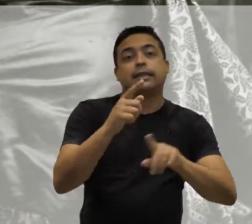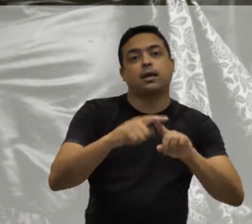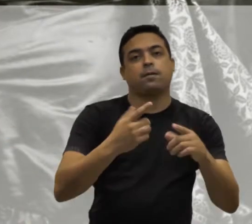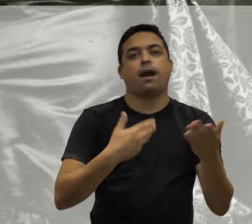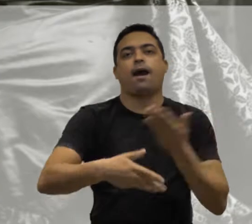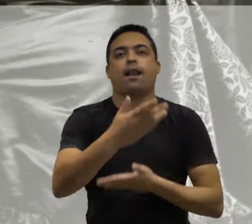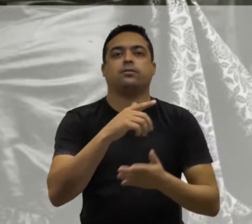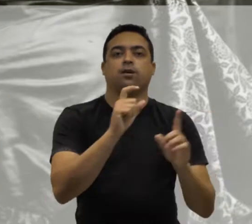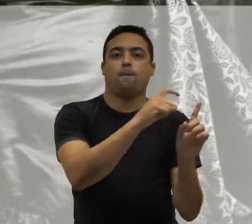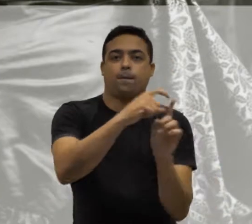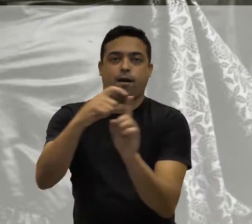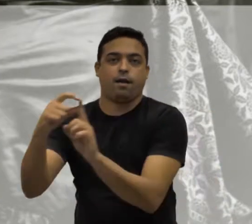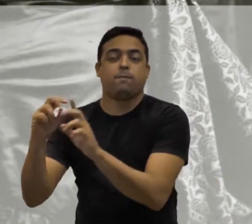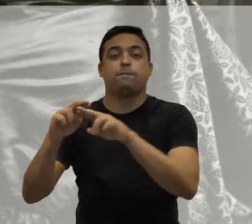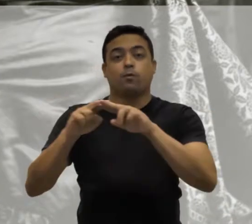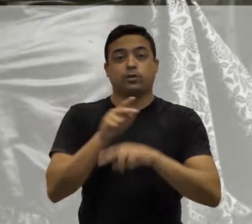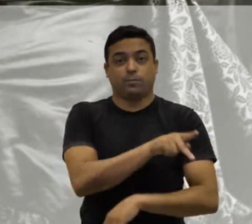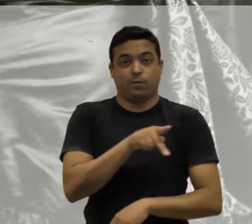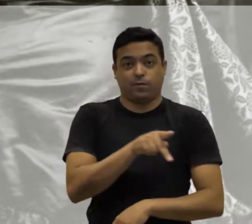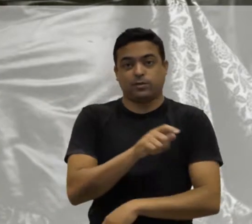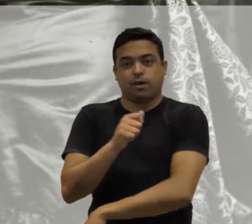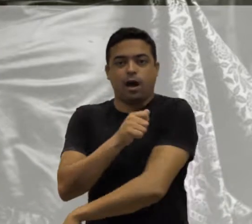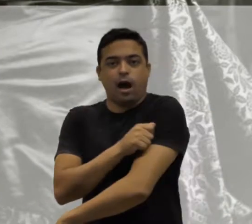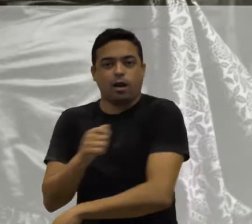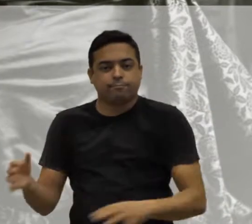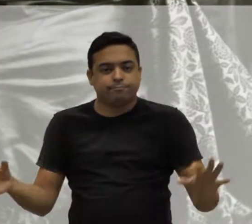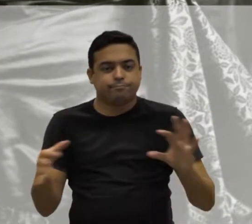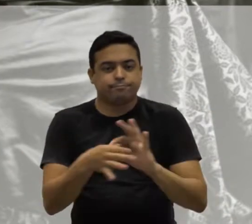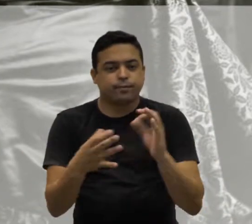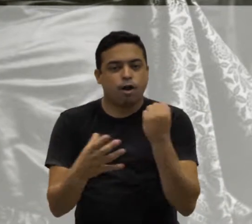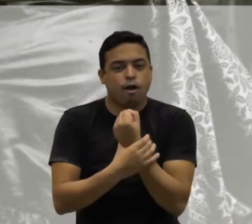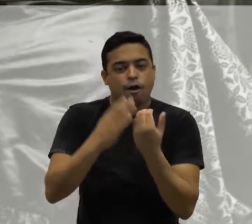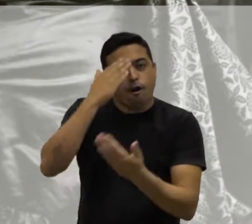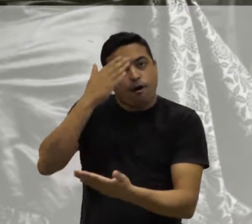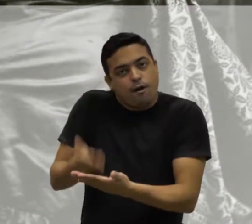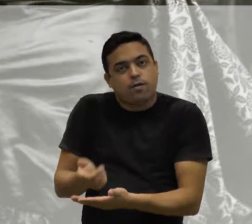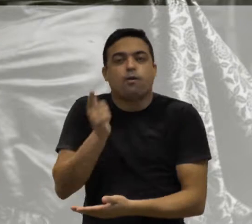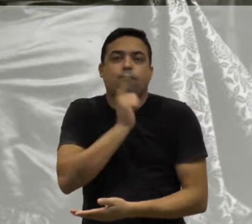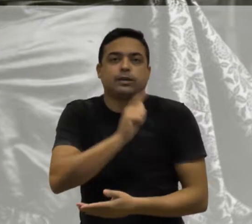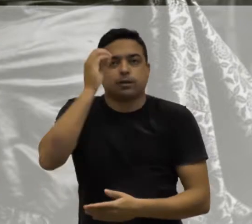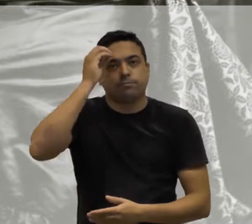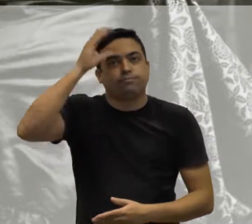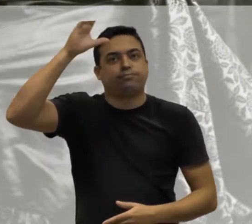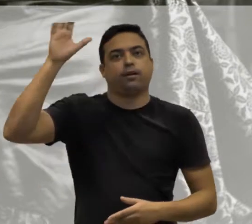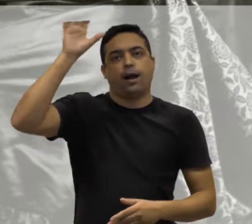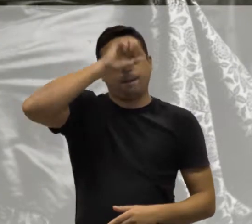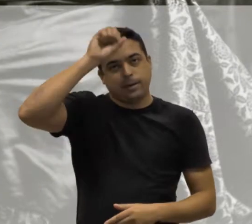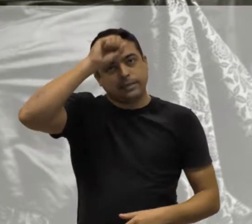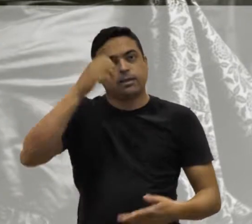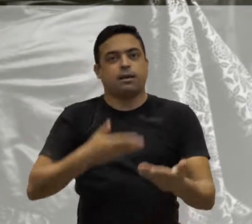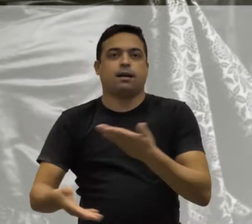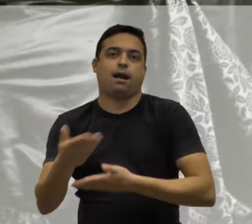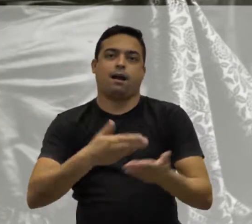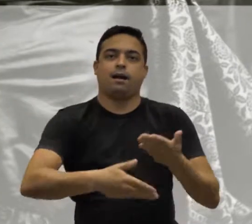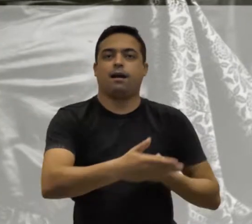palavras. A confiança entre a professora e a aluna estabeleceu a cognição e a aprendizagem, que foi permeada